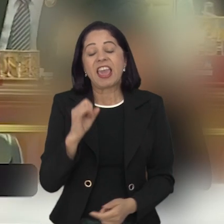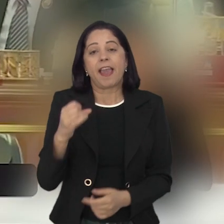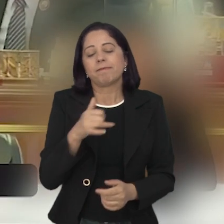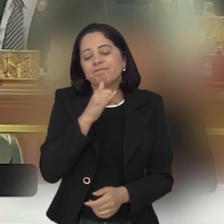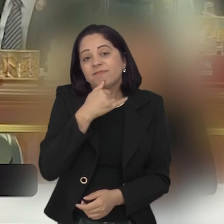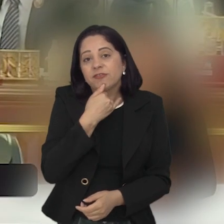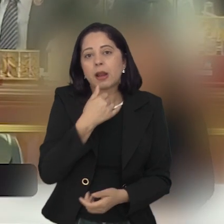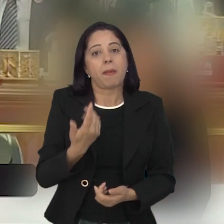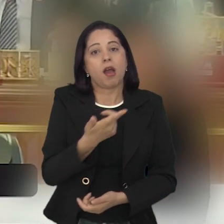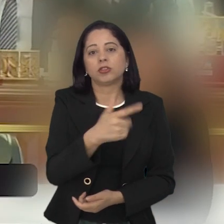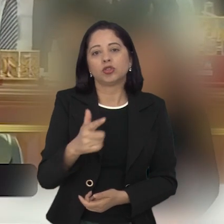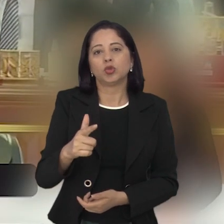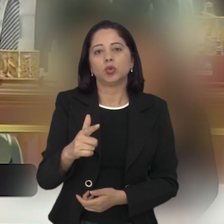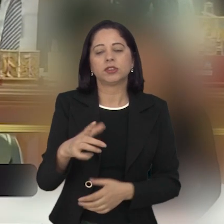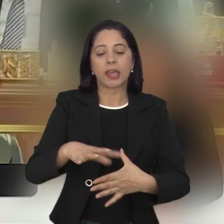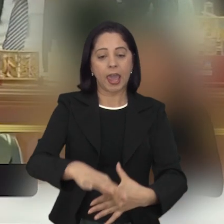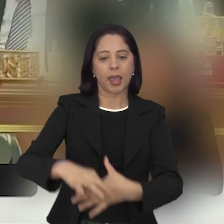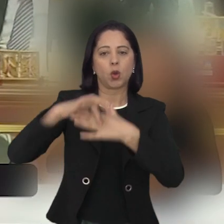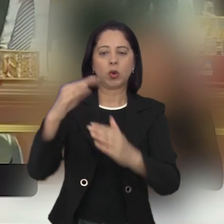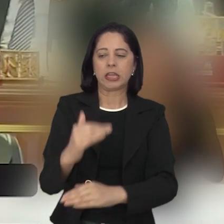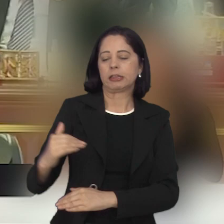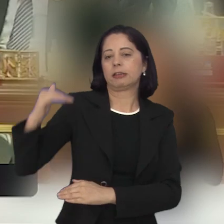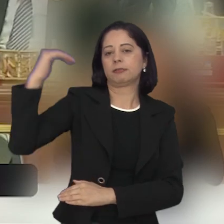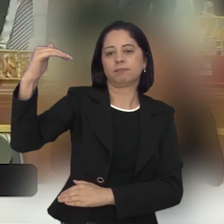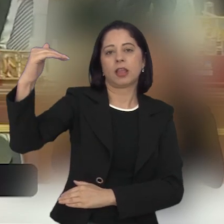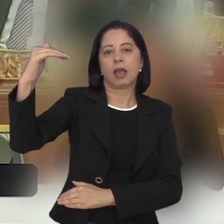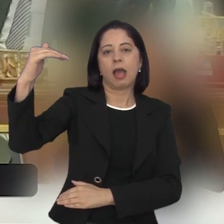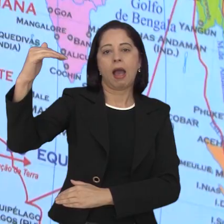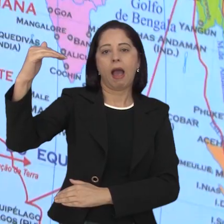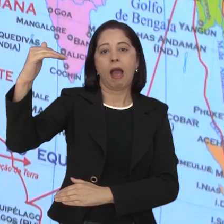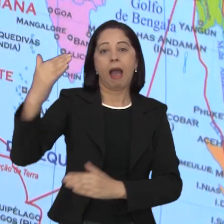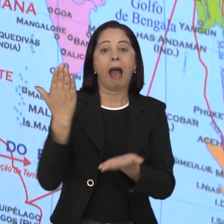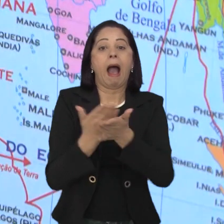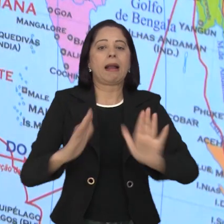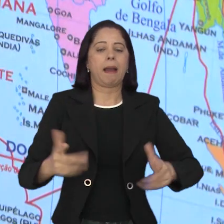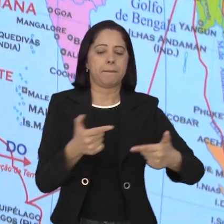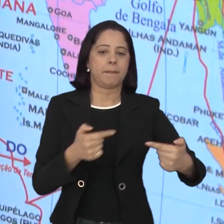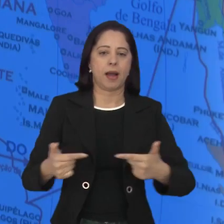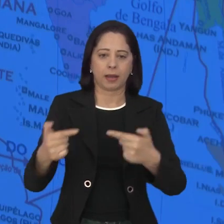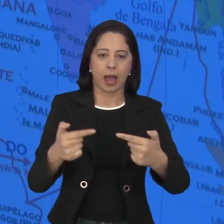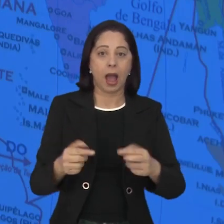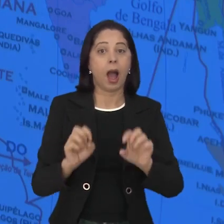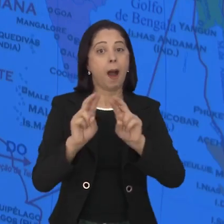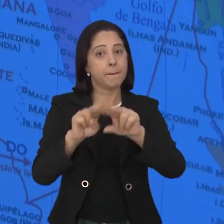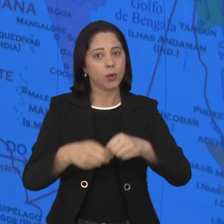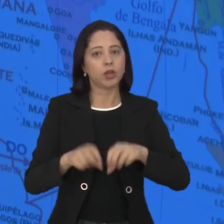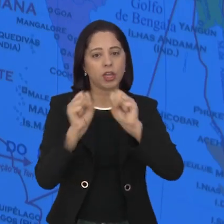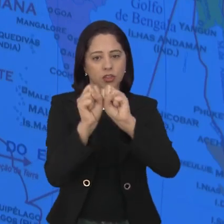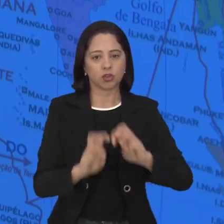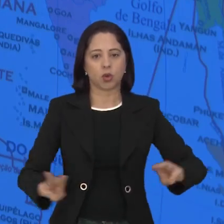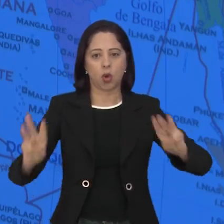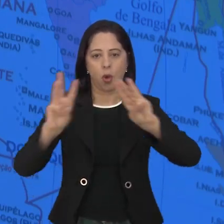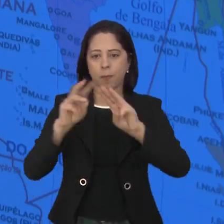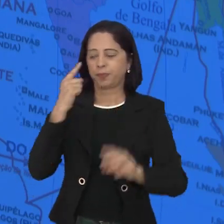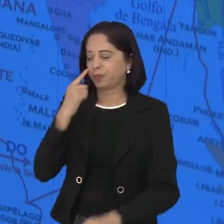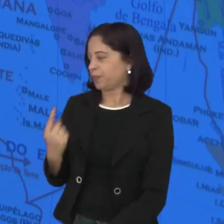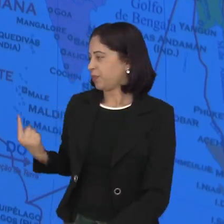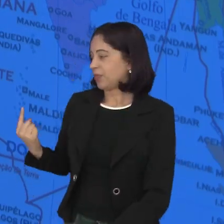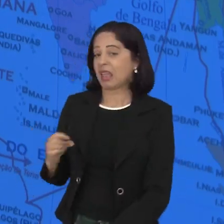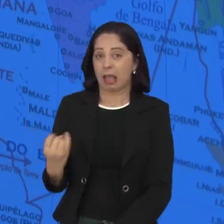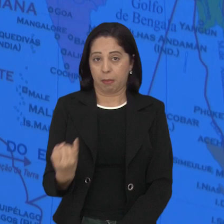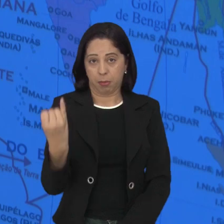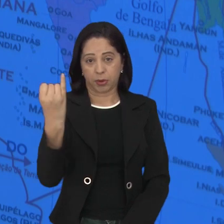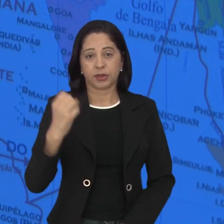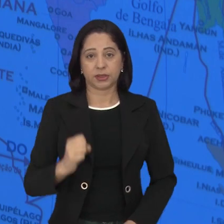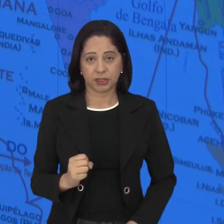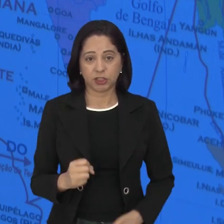máxima internacional capaz de pôr fim ao conflito por isso a atuação da Organização das Nações Unidas é